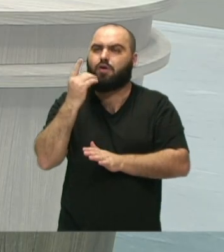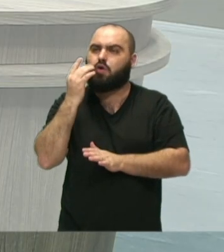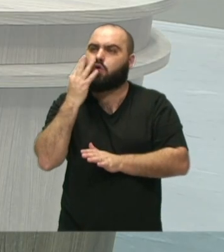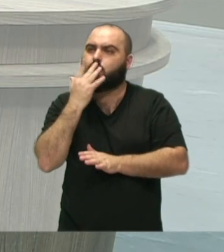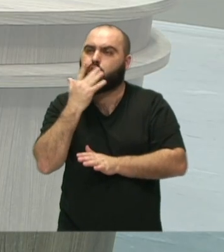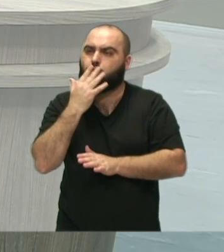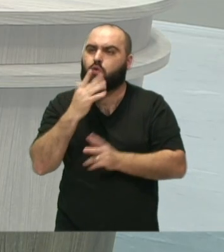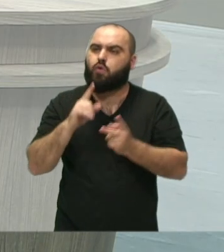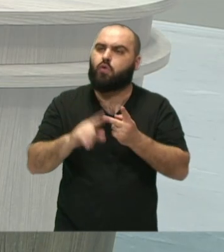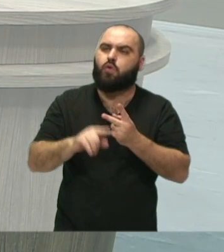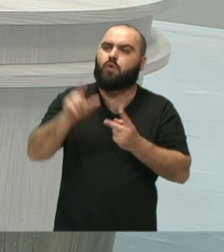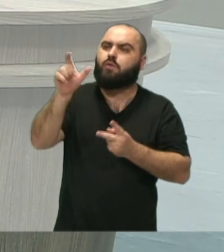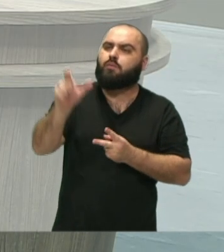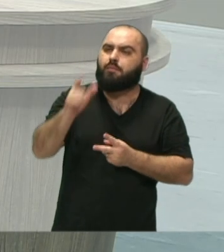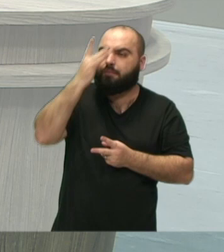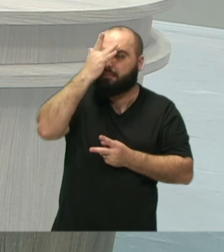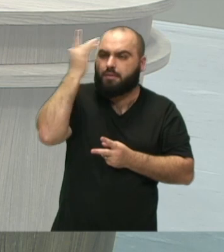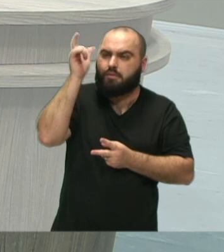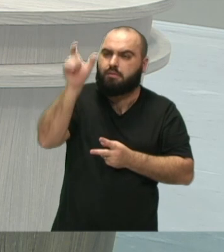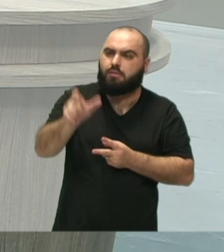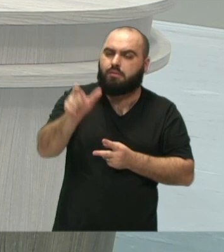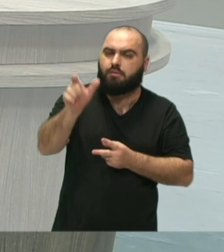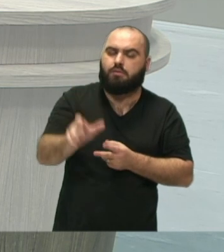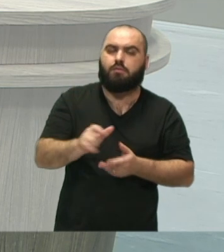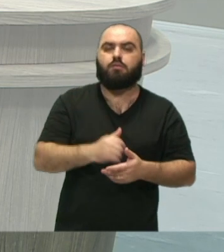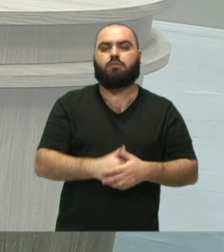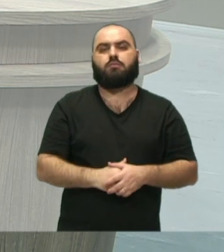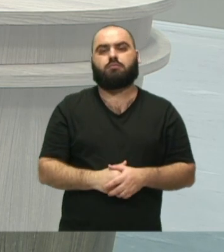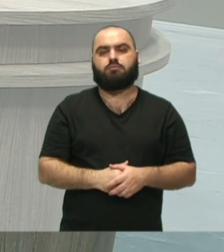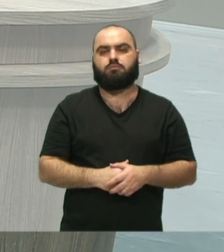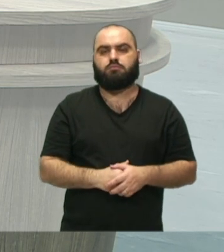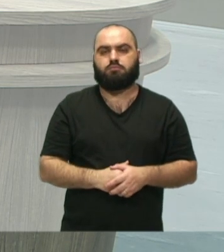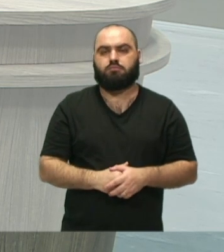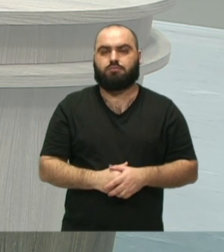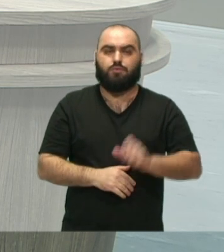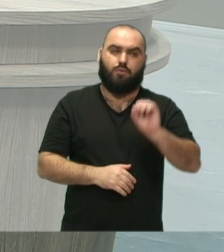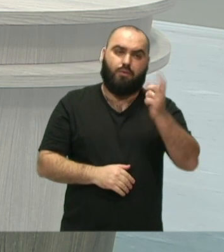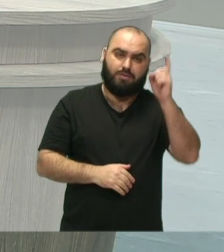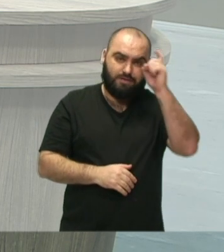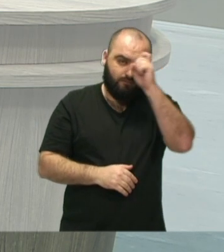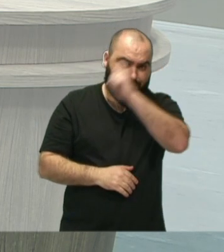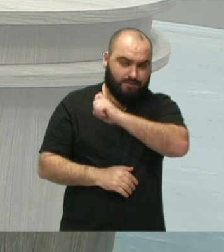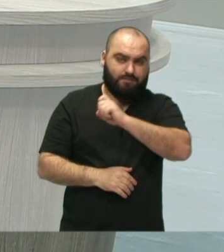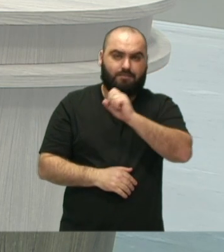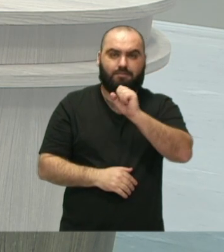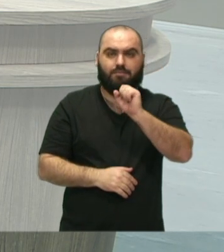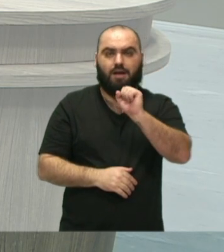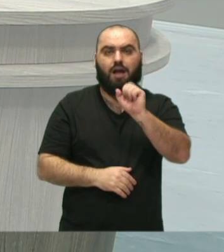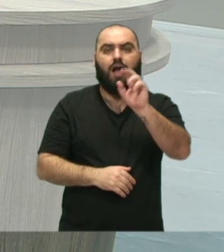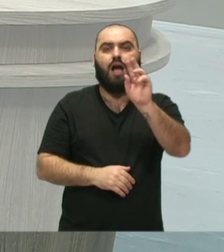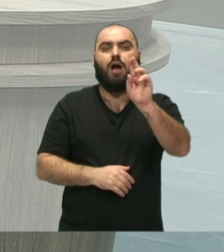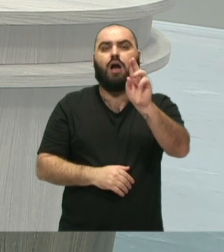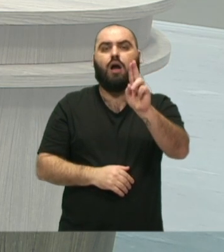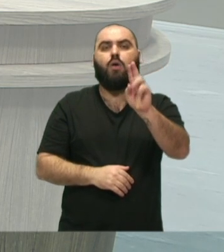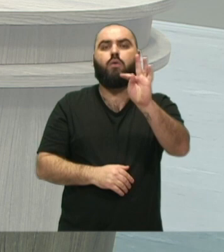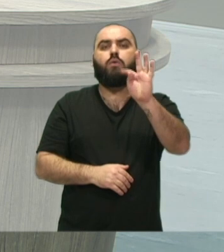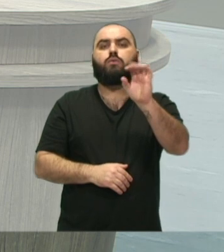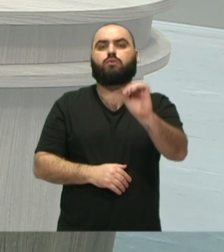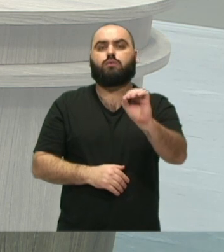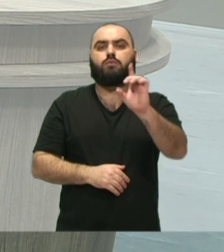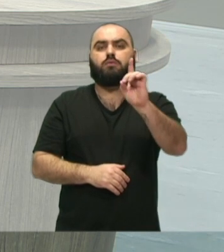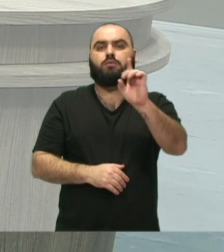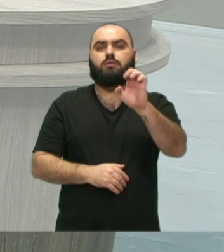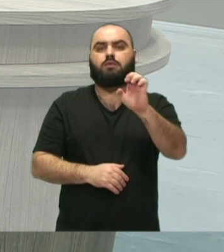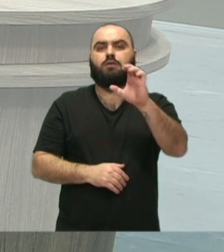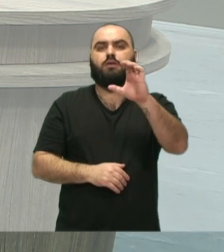pessoa como ela se autodeclara, ou eles têm dificuldade de realmente preencher como autodeclaração. Eles vêm